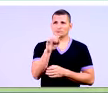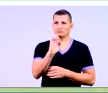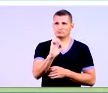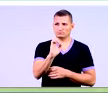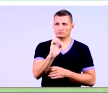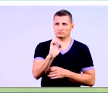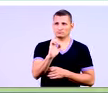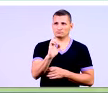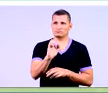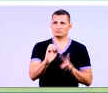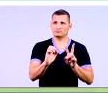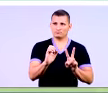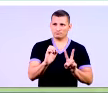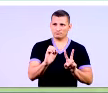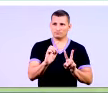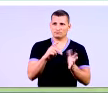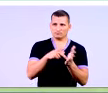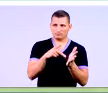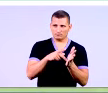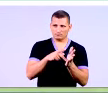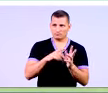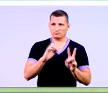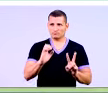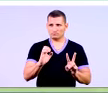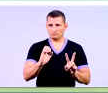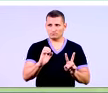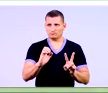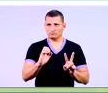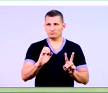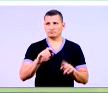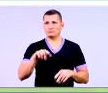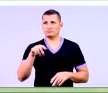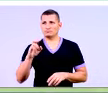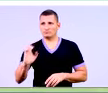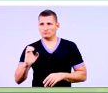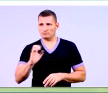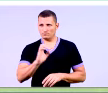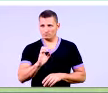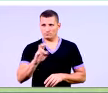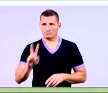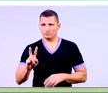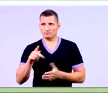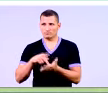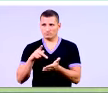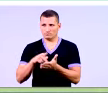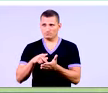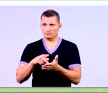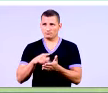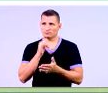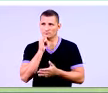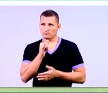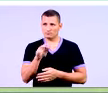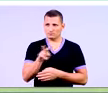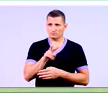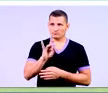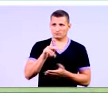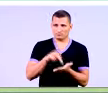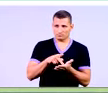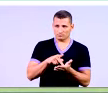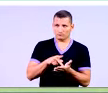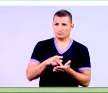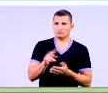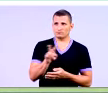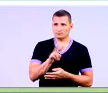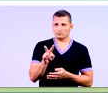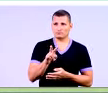verdadeiro e verdadeiro a expressão só será verdadeira se ambas forem verdadeiras ou